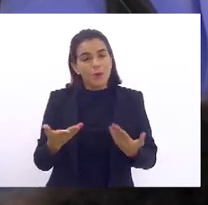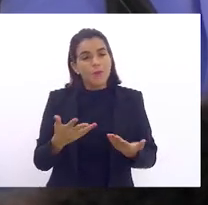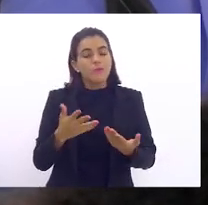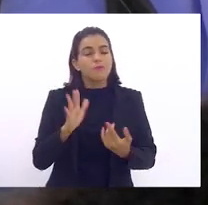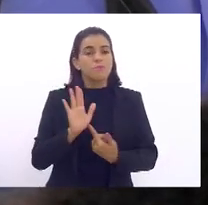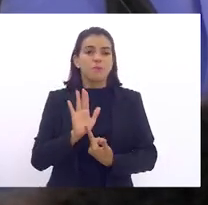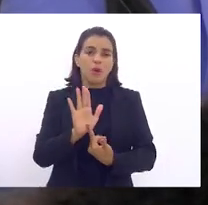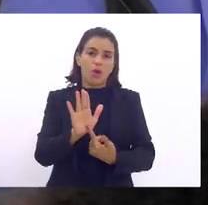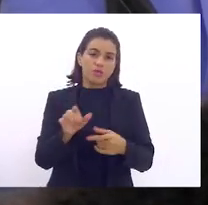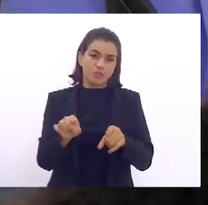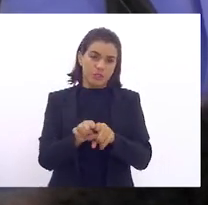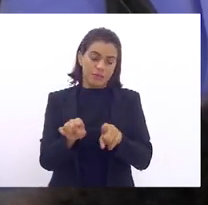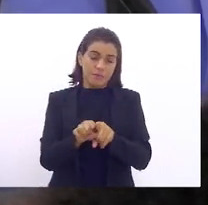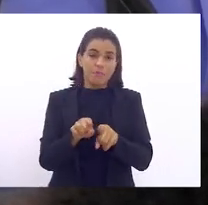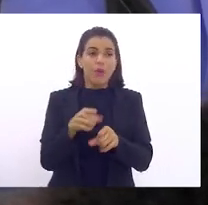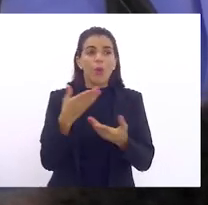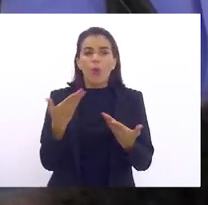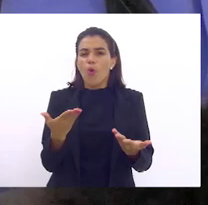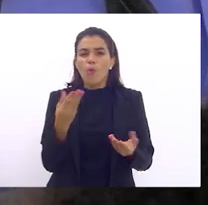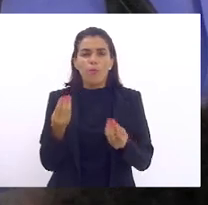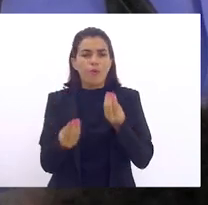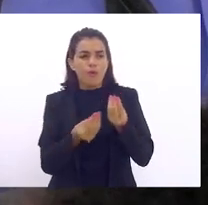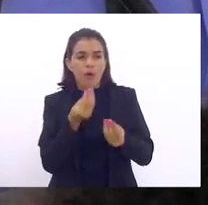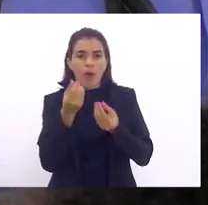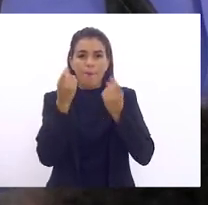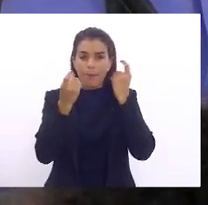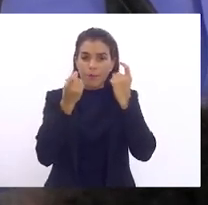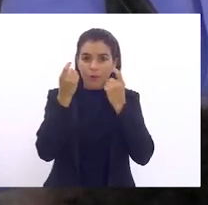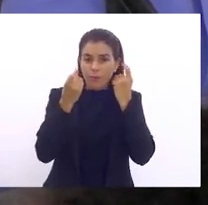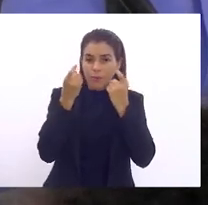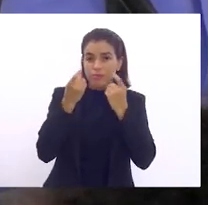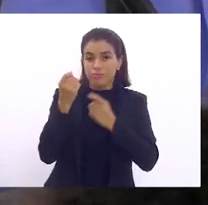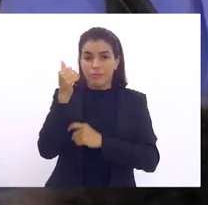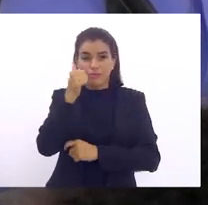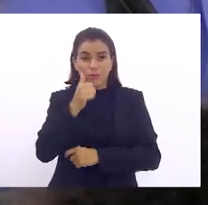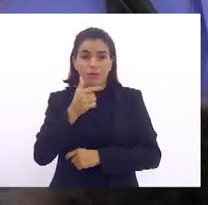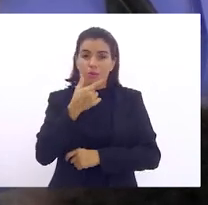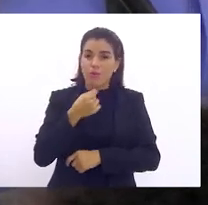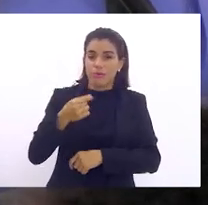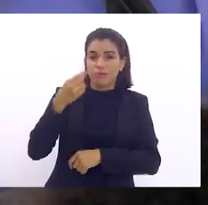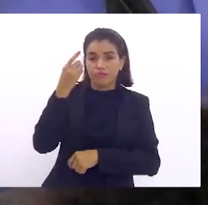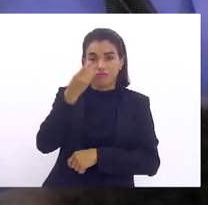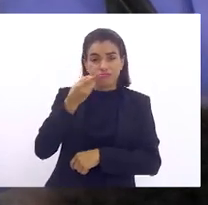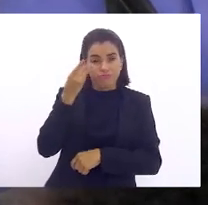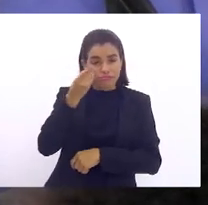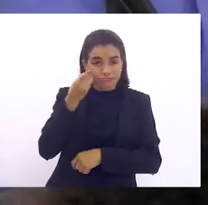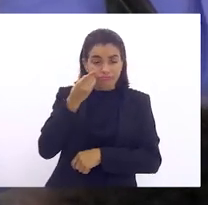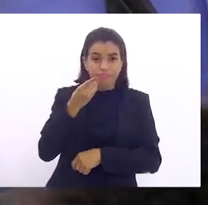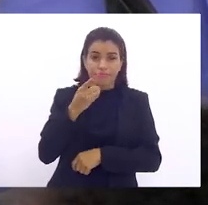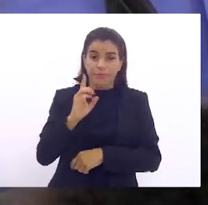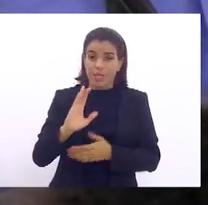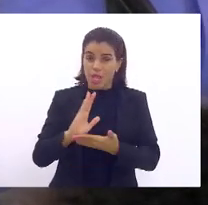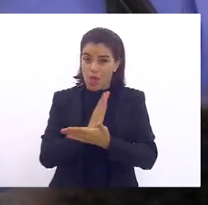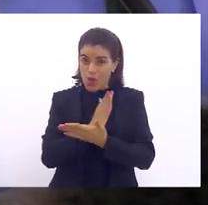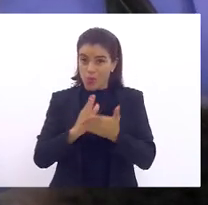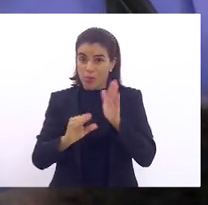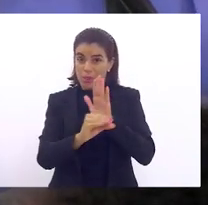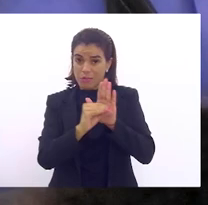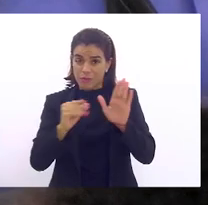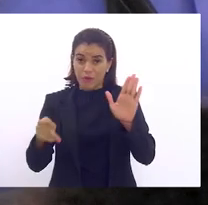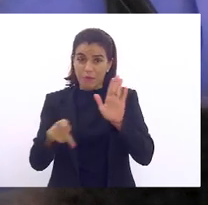muito dessa preocupação né dos dos deputados das deputadas dessa casa e E aí muitas das emendas vieram dessa